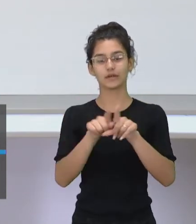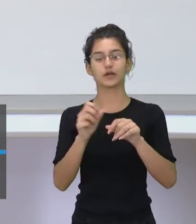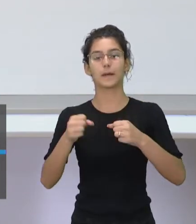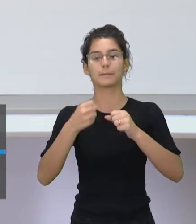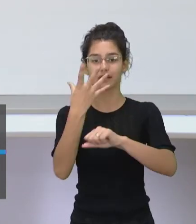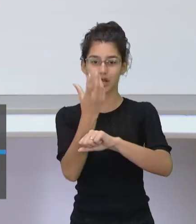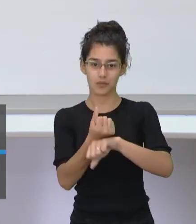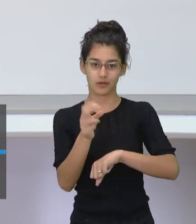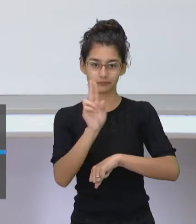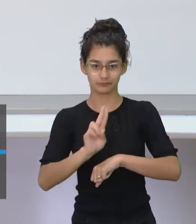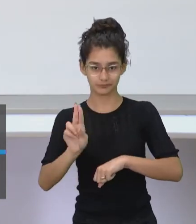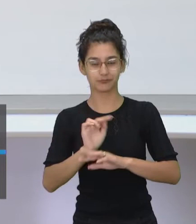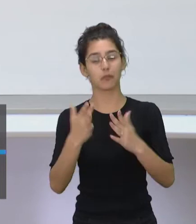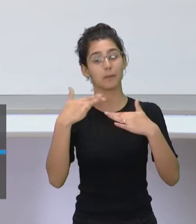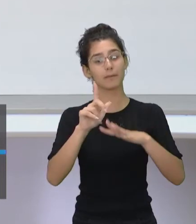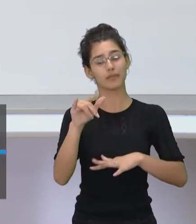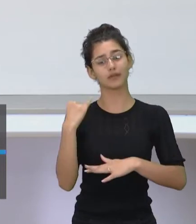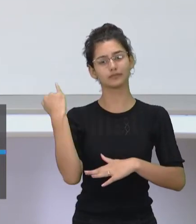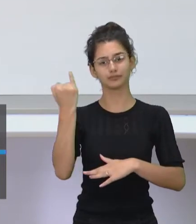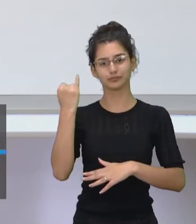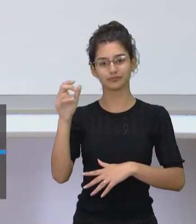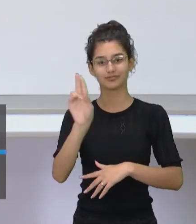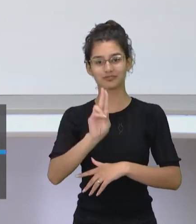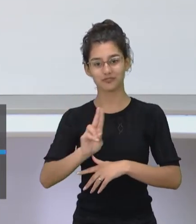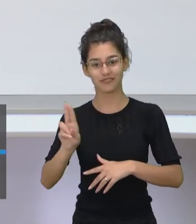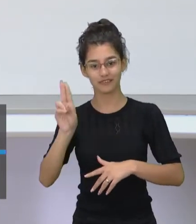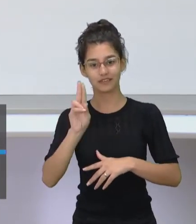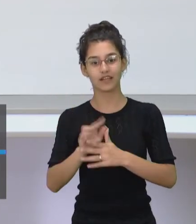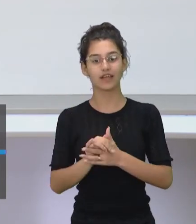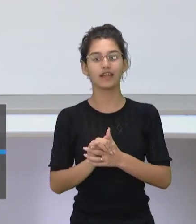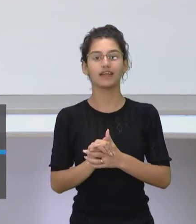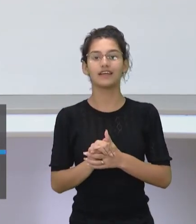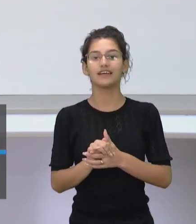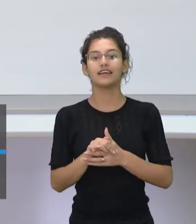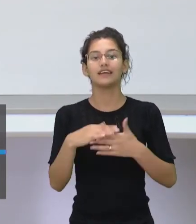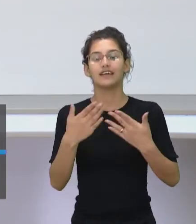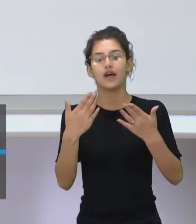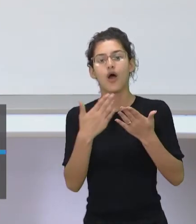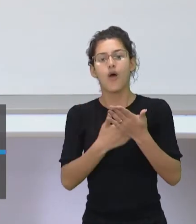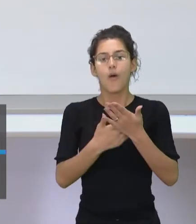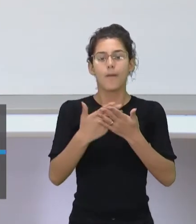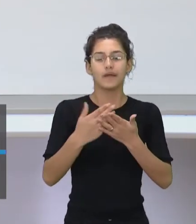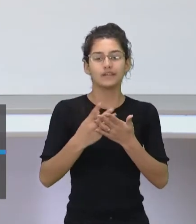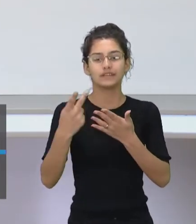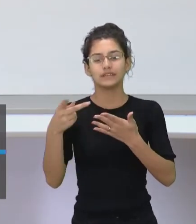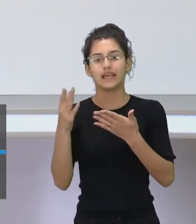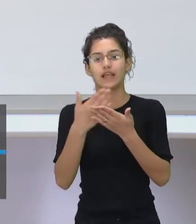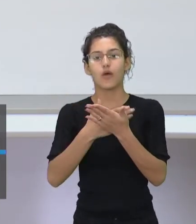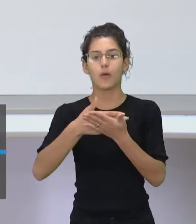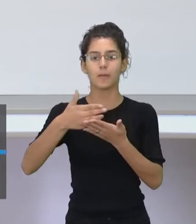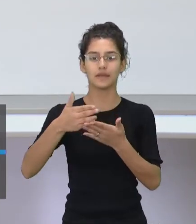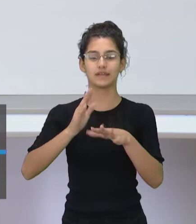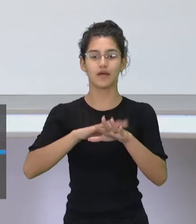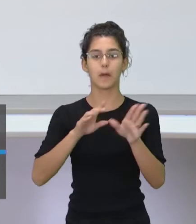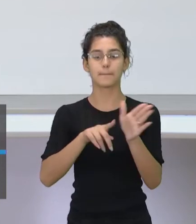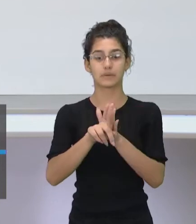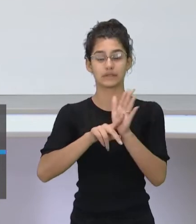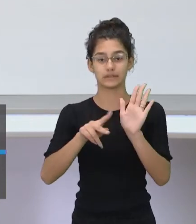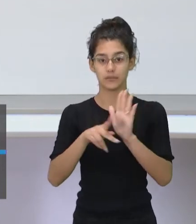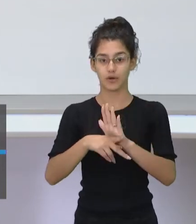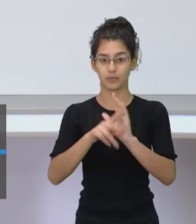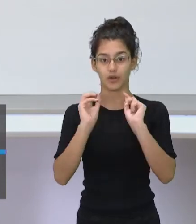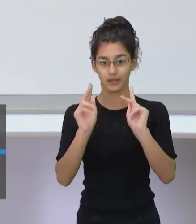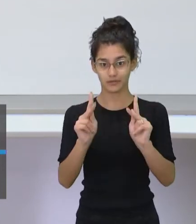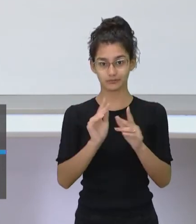baixar e utilizar, mas é importante que você utilize ele para você, a partir dele, começar a sua própria pesquisa, está